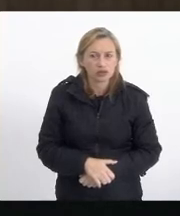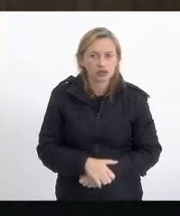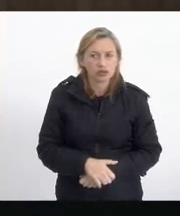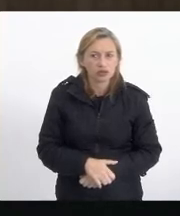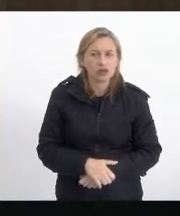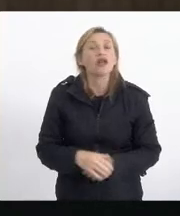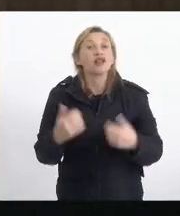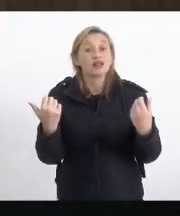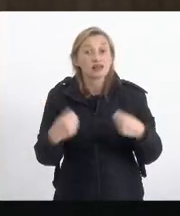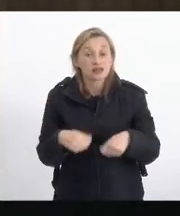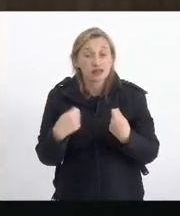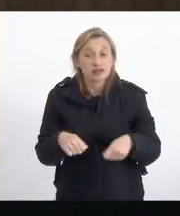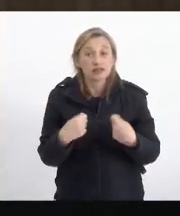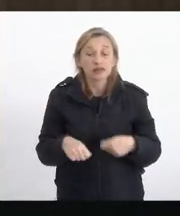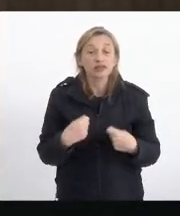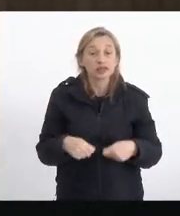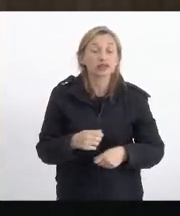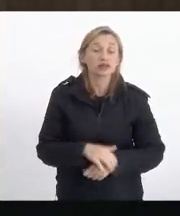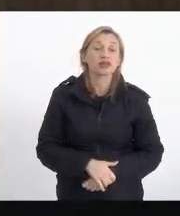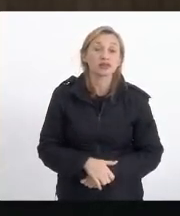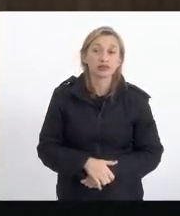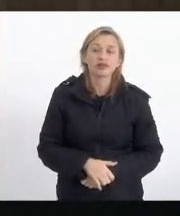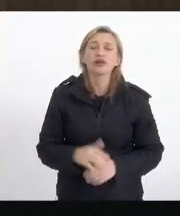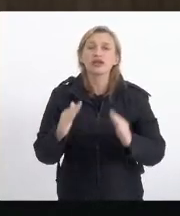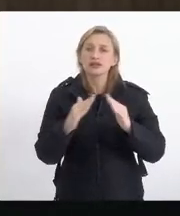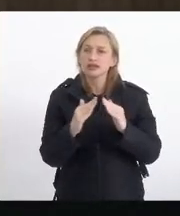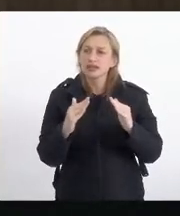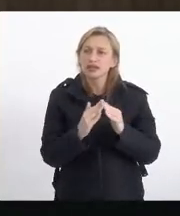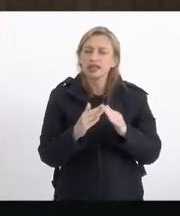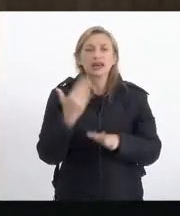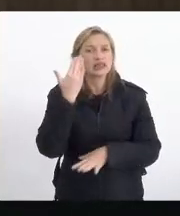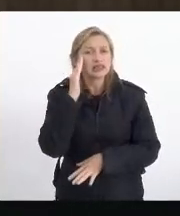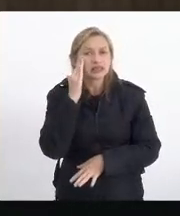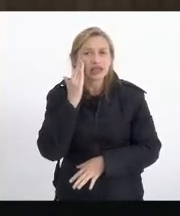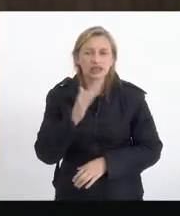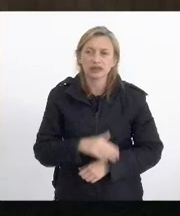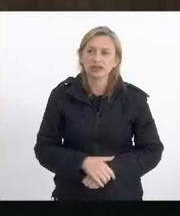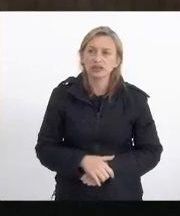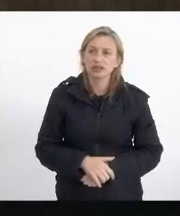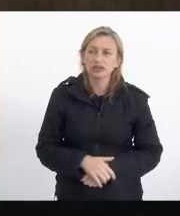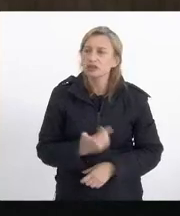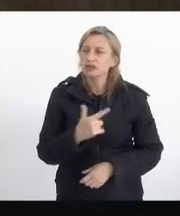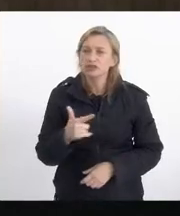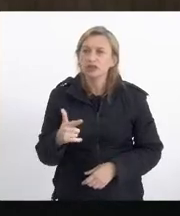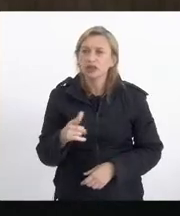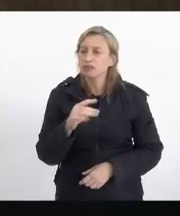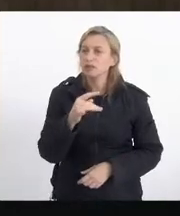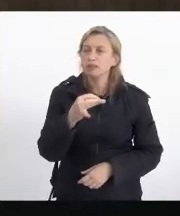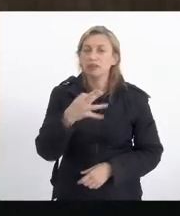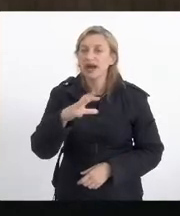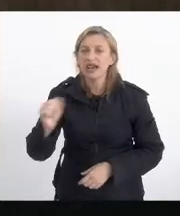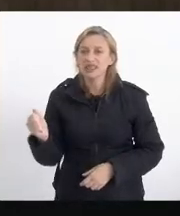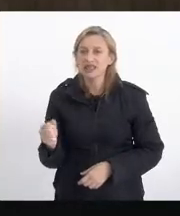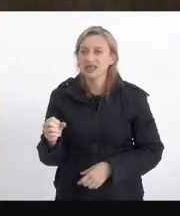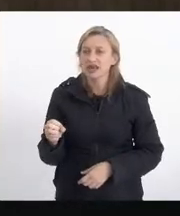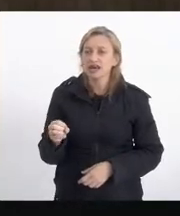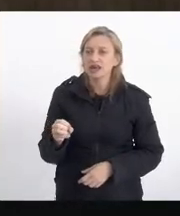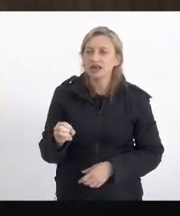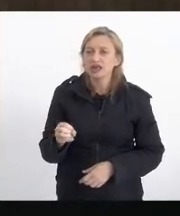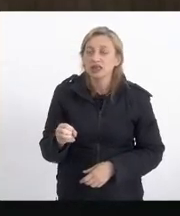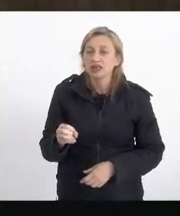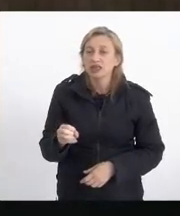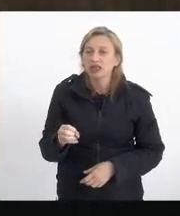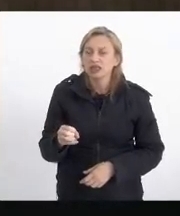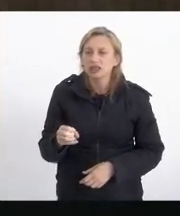É necessário, é imperativo que essa casa entenda que não temos mais praças analfabetos. Como